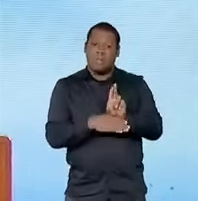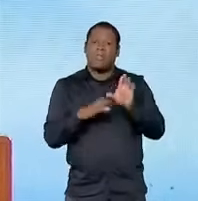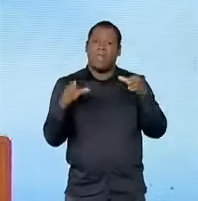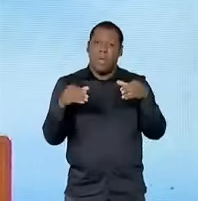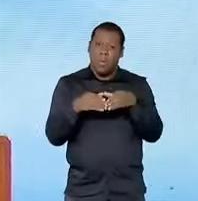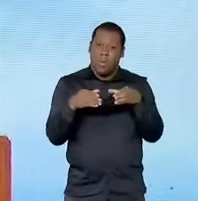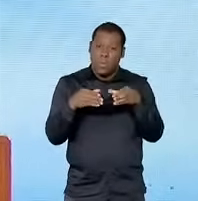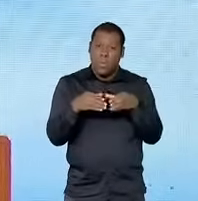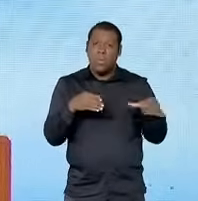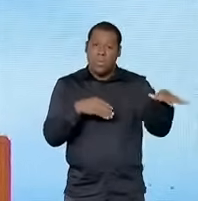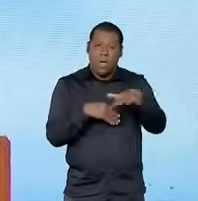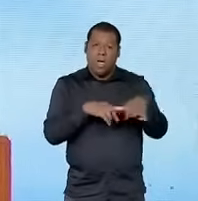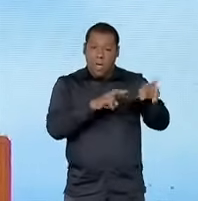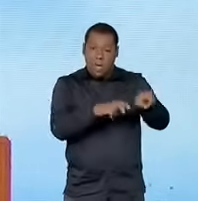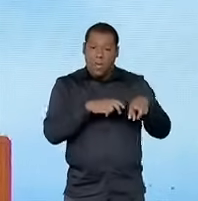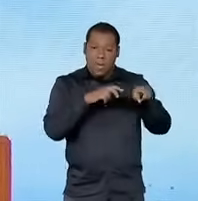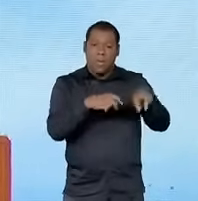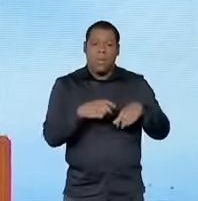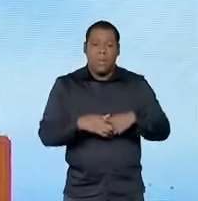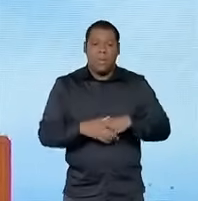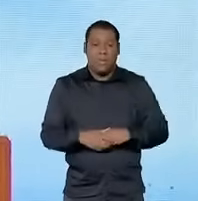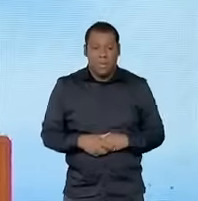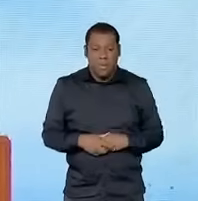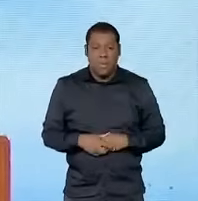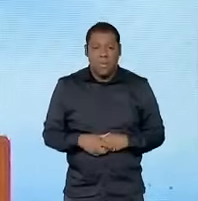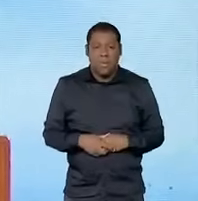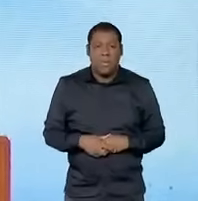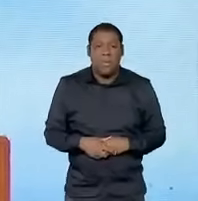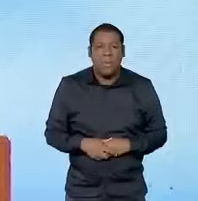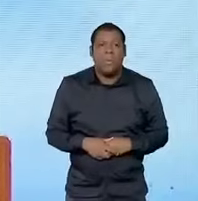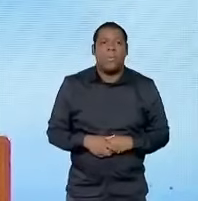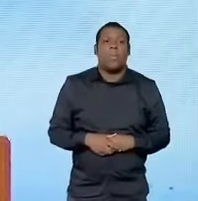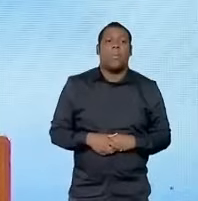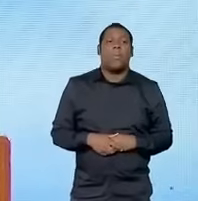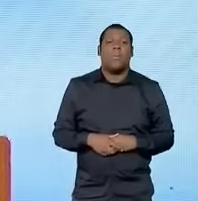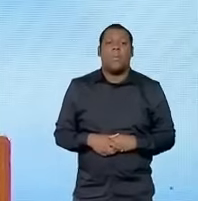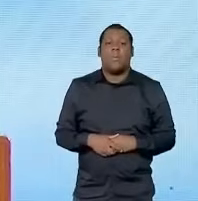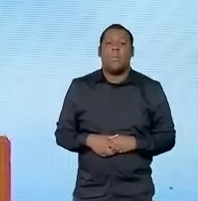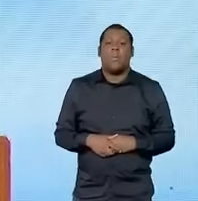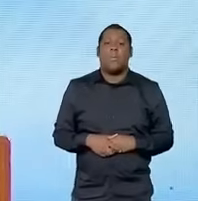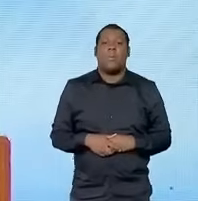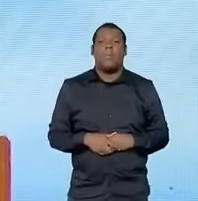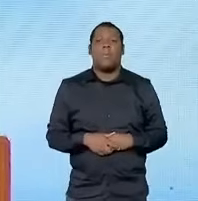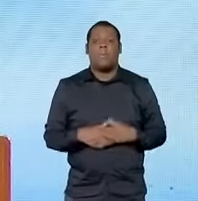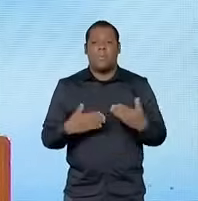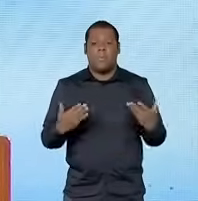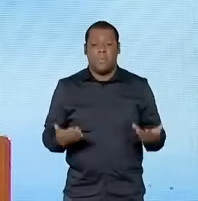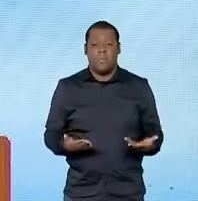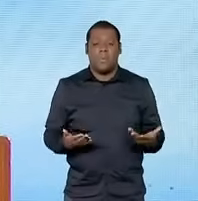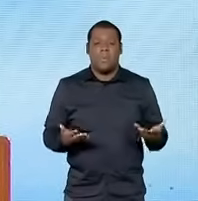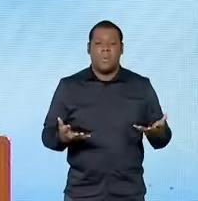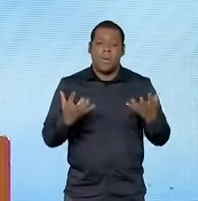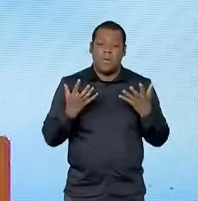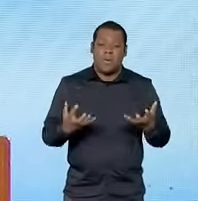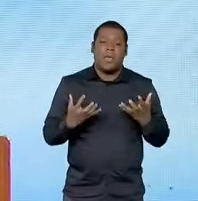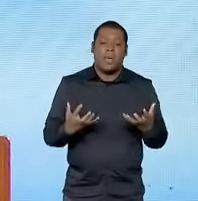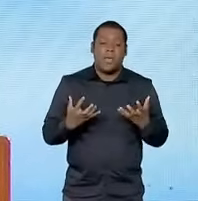campo, construída a várias mãos e finalizada por um agricultor familiar,